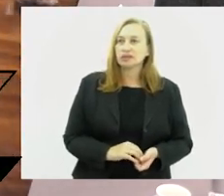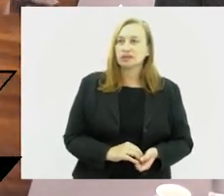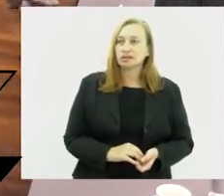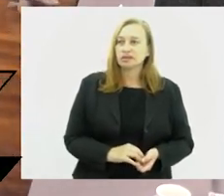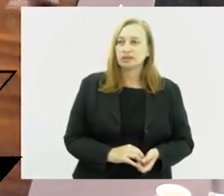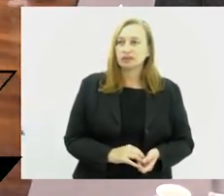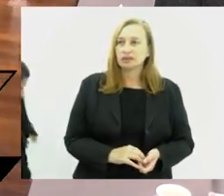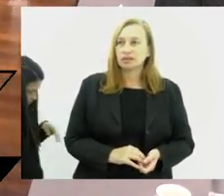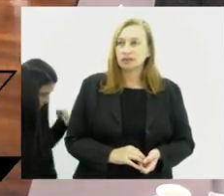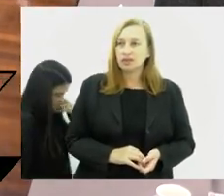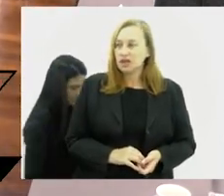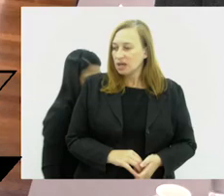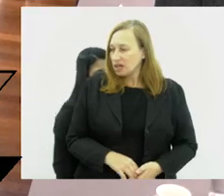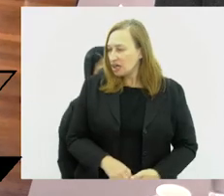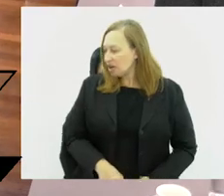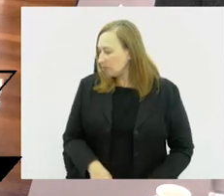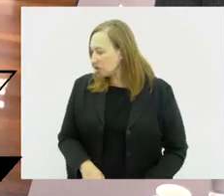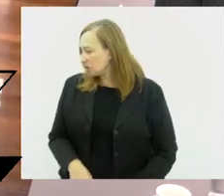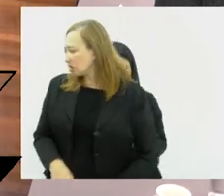Acho que agora sim foi.